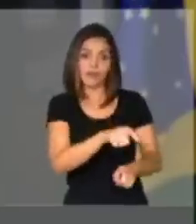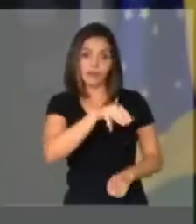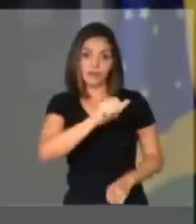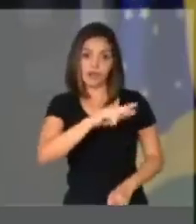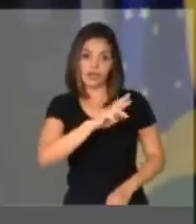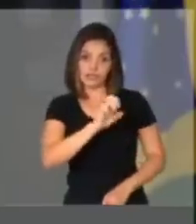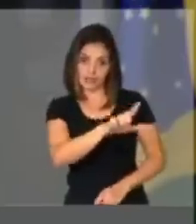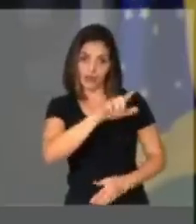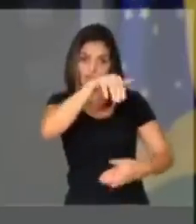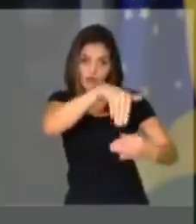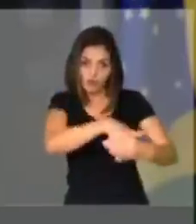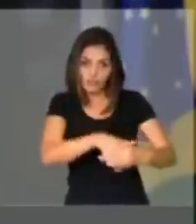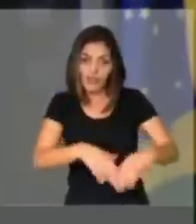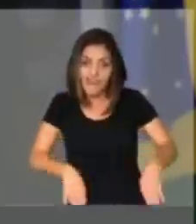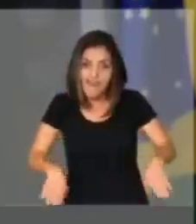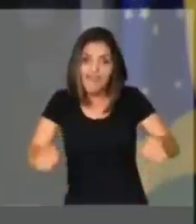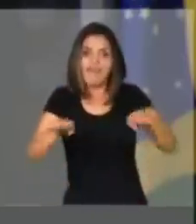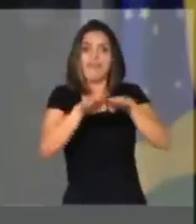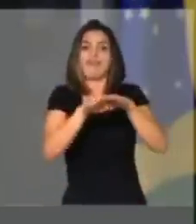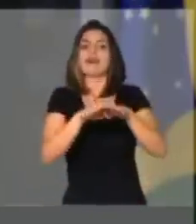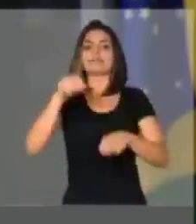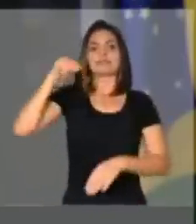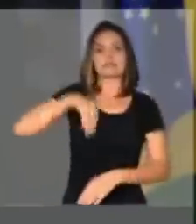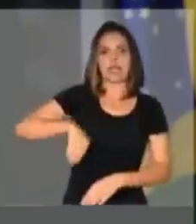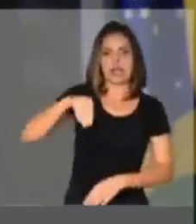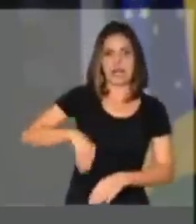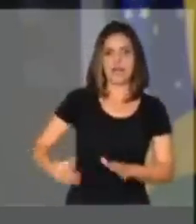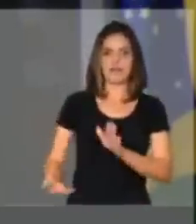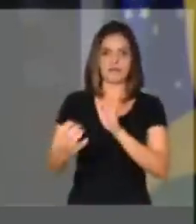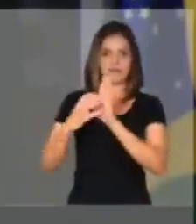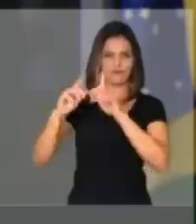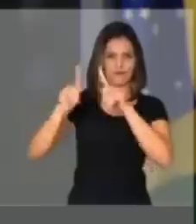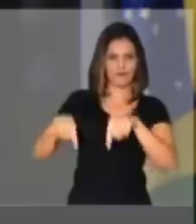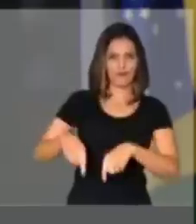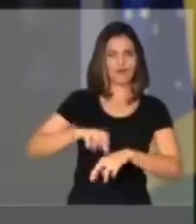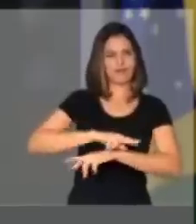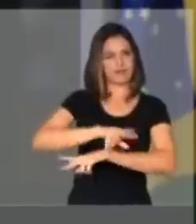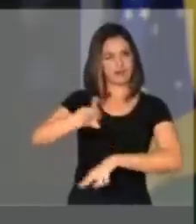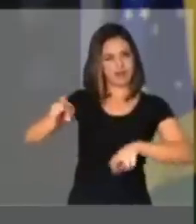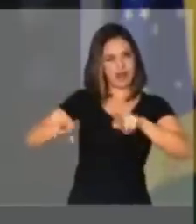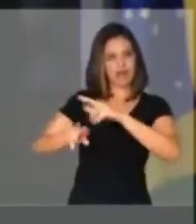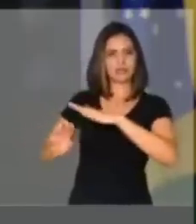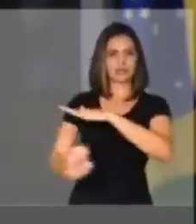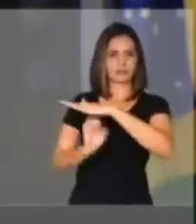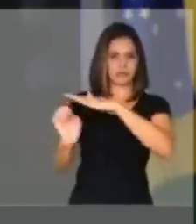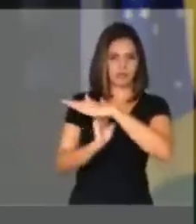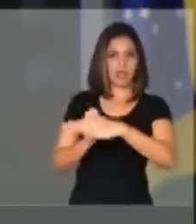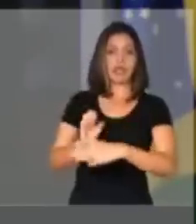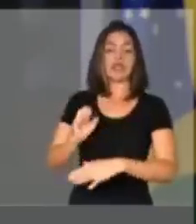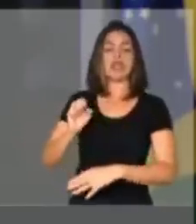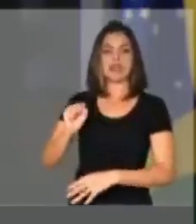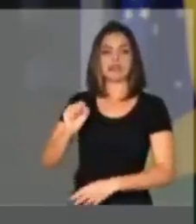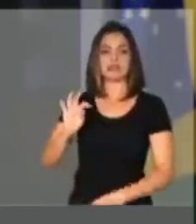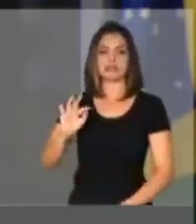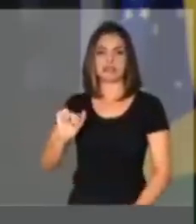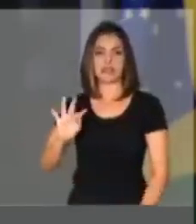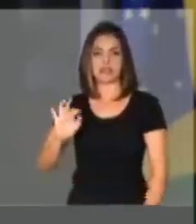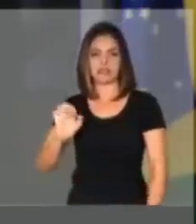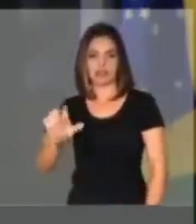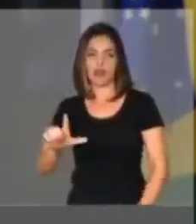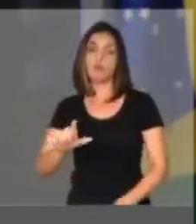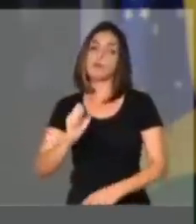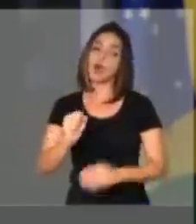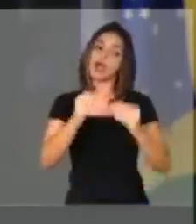a votação aqui da equiparação dos salários de funcionários de diversas empresas estatais, que também